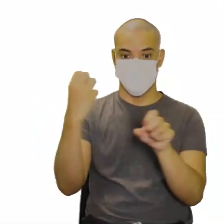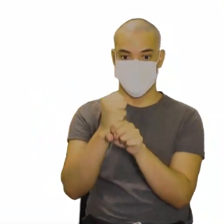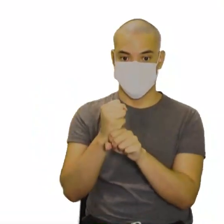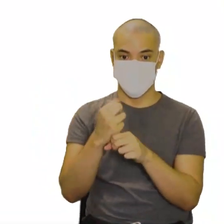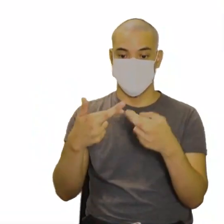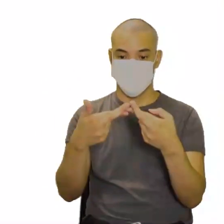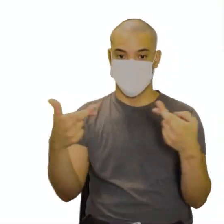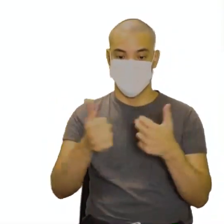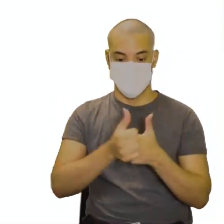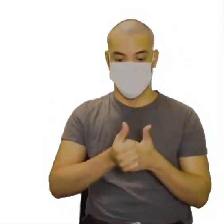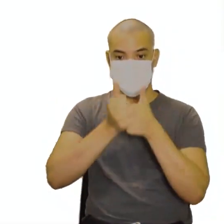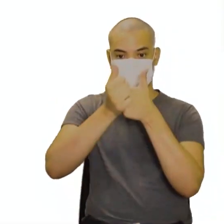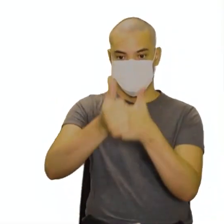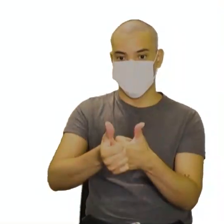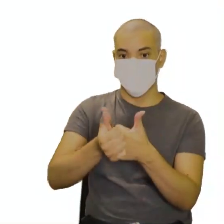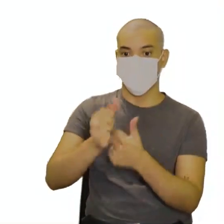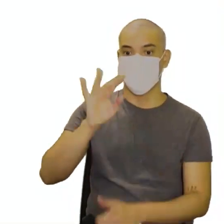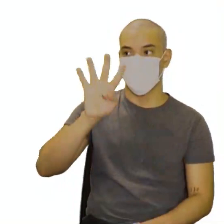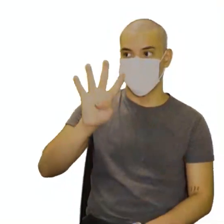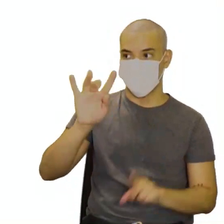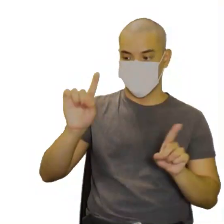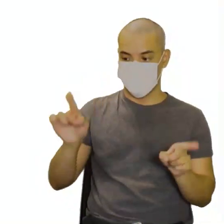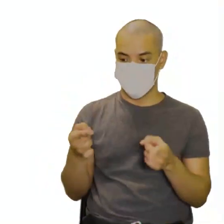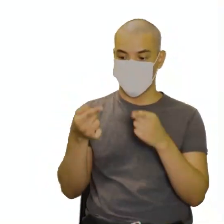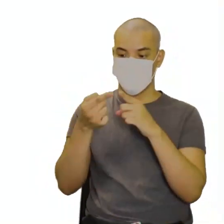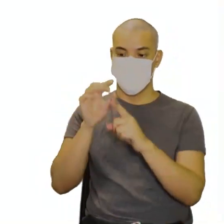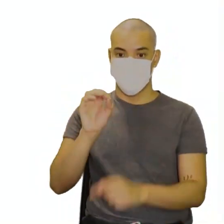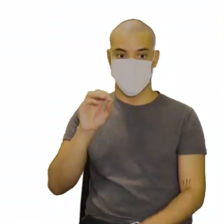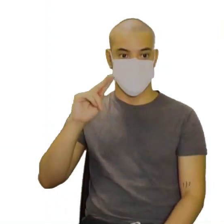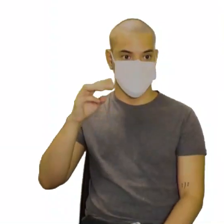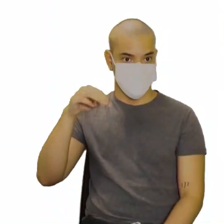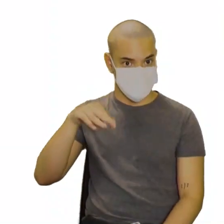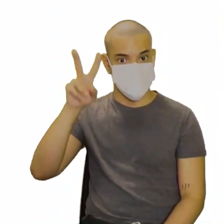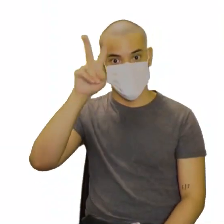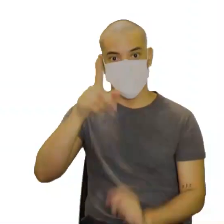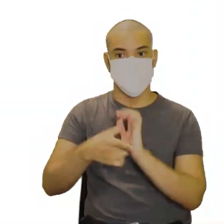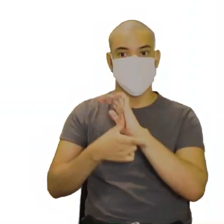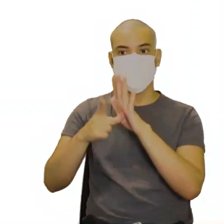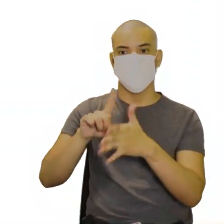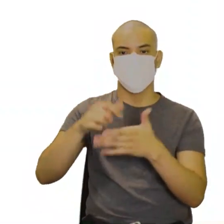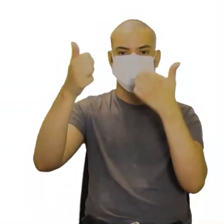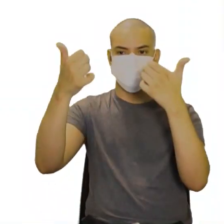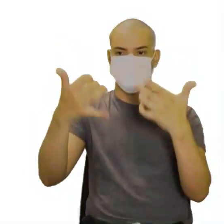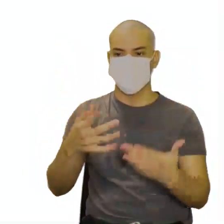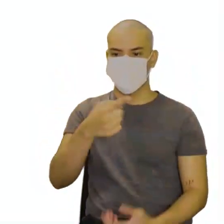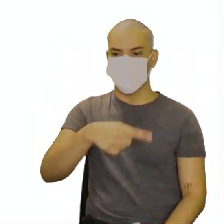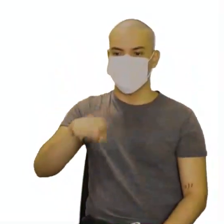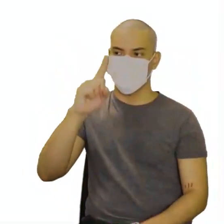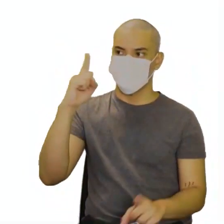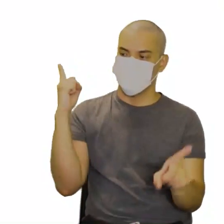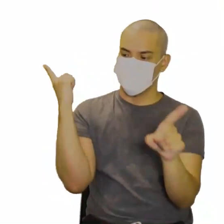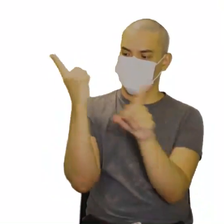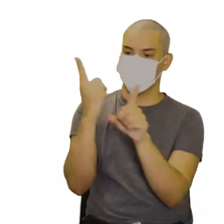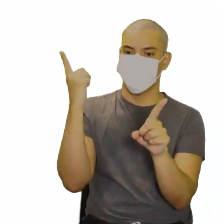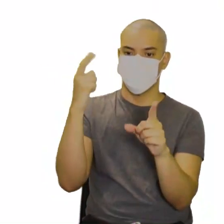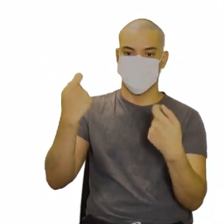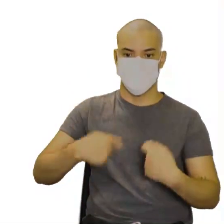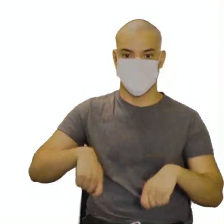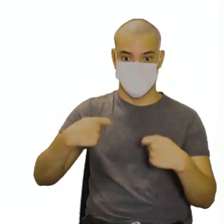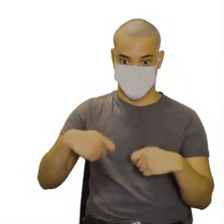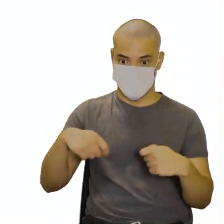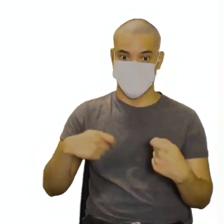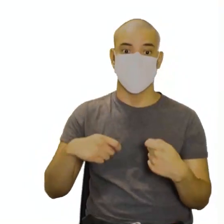resistência equivalente de 4 ohms. O que eu falei para vocês? Para encontrar a corrente, eu preciso da